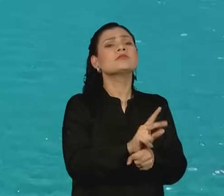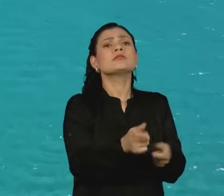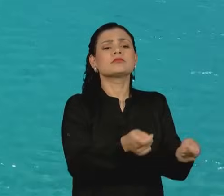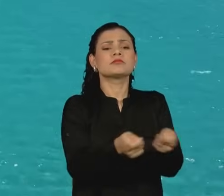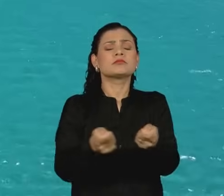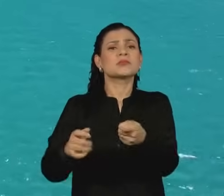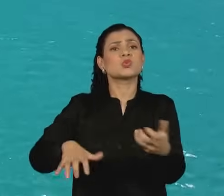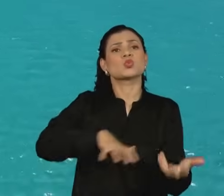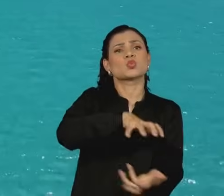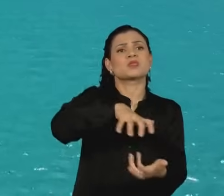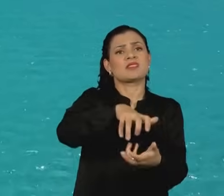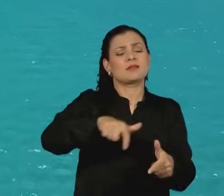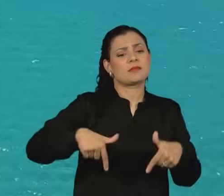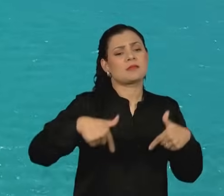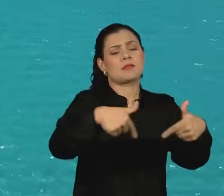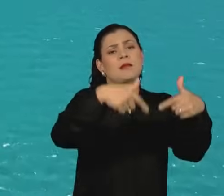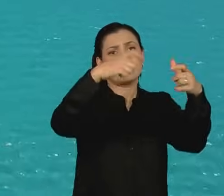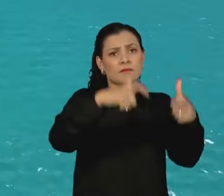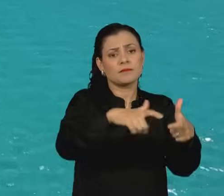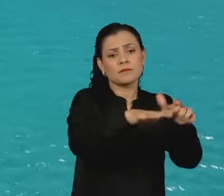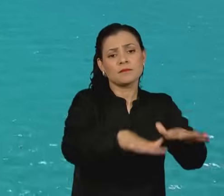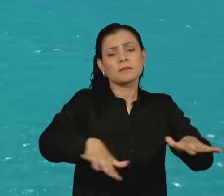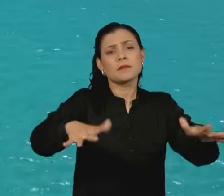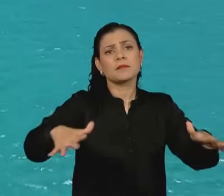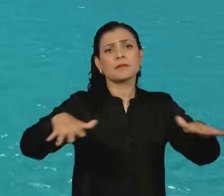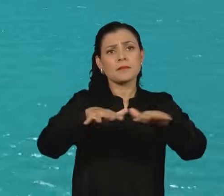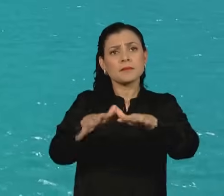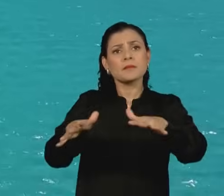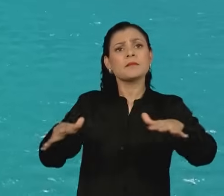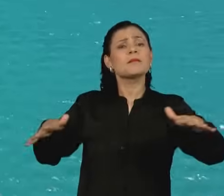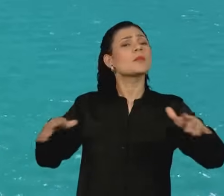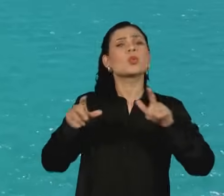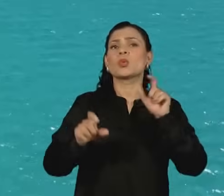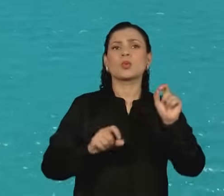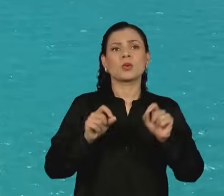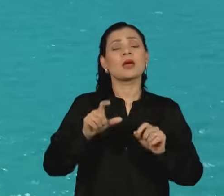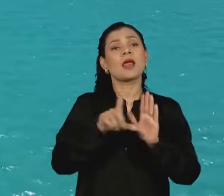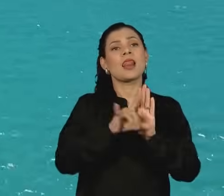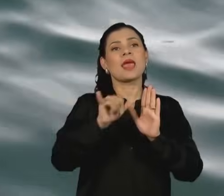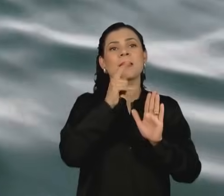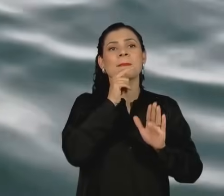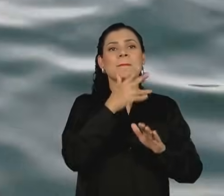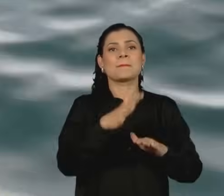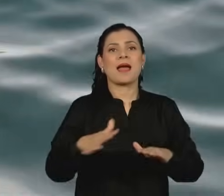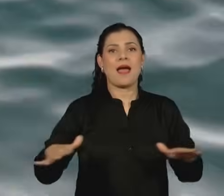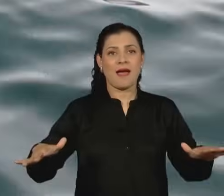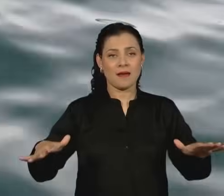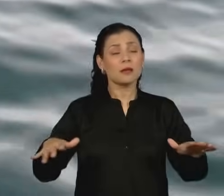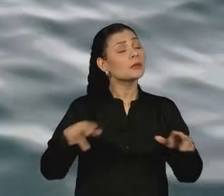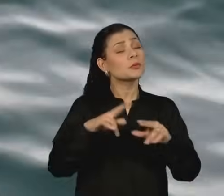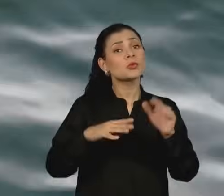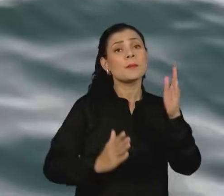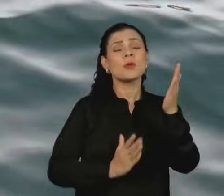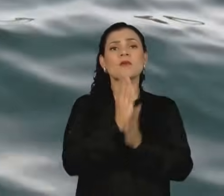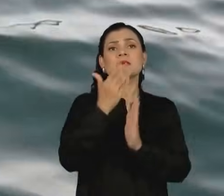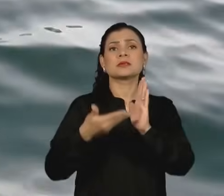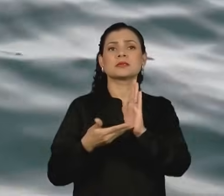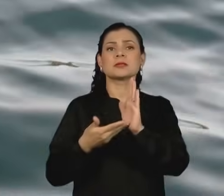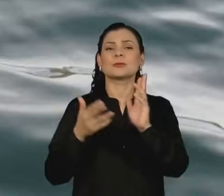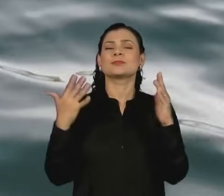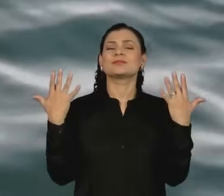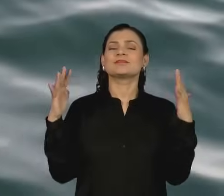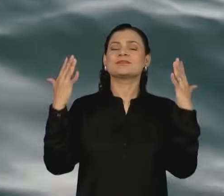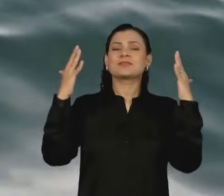Uso Sustentável do Sistema Costeiro Marinho, conhecida como Lei do Mar. A aprovação foi comemorada